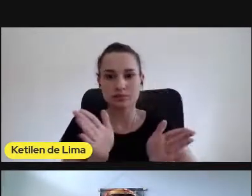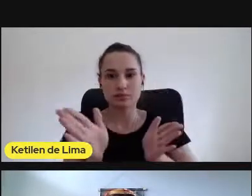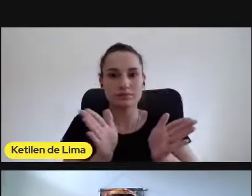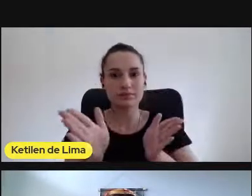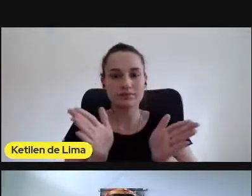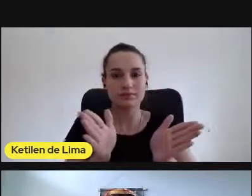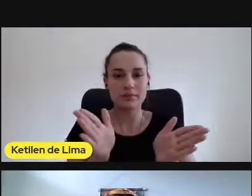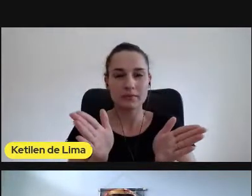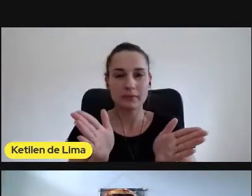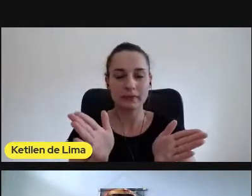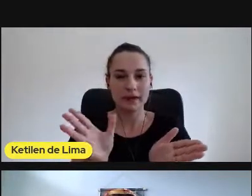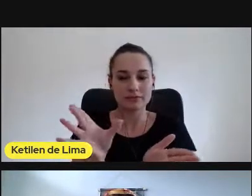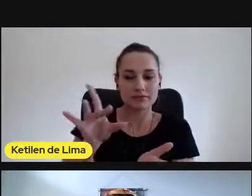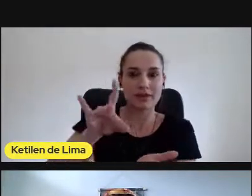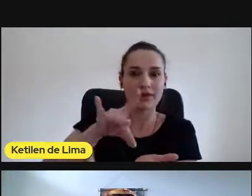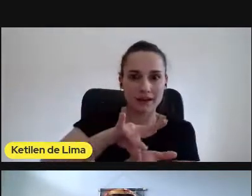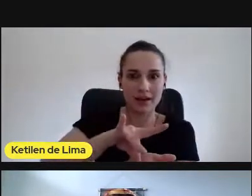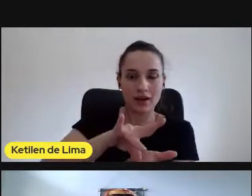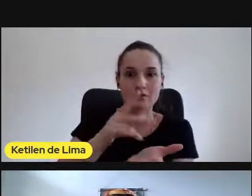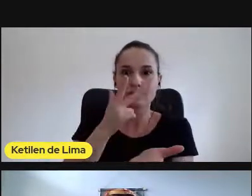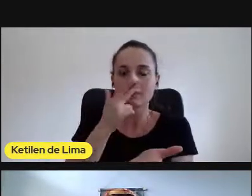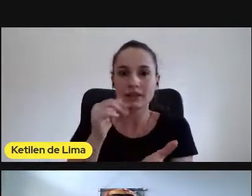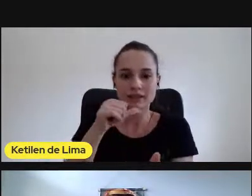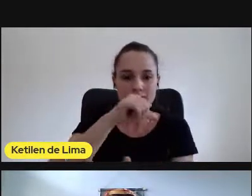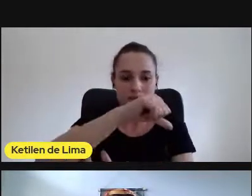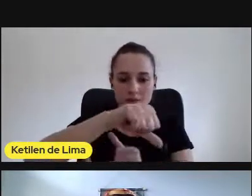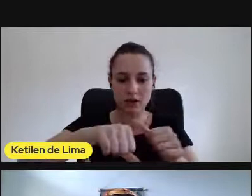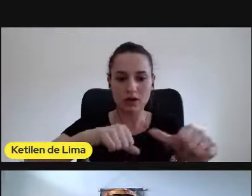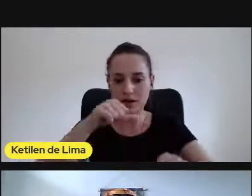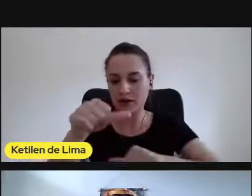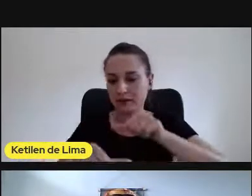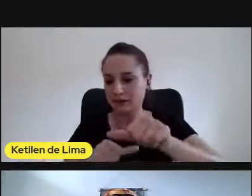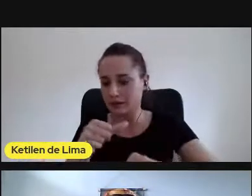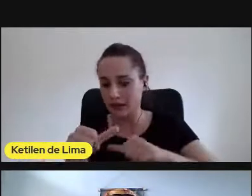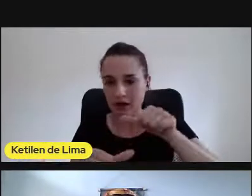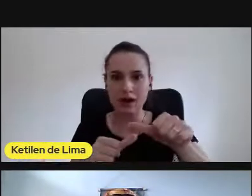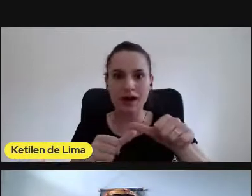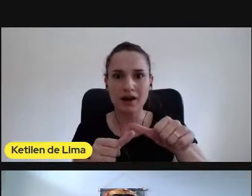sempre presente, mas sempre mudando de cara e sempre sendo a mesma coisa.